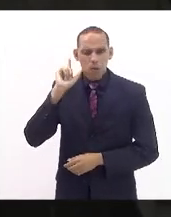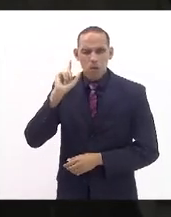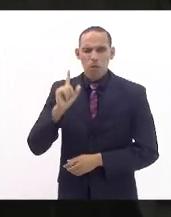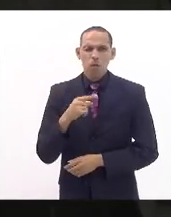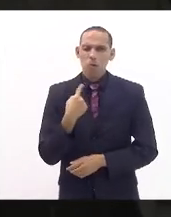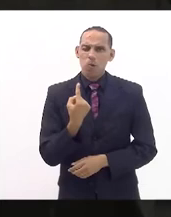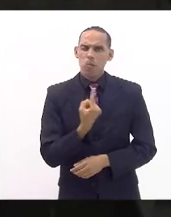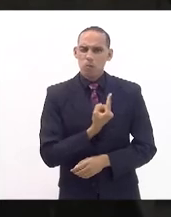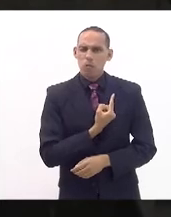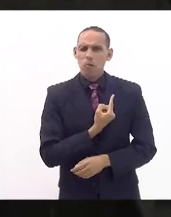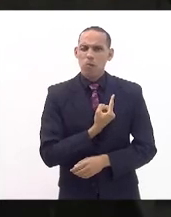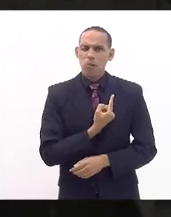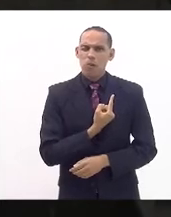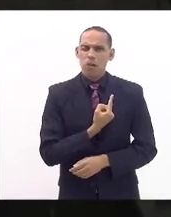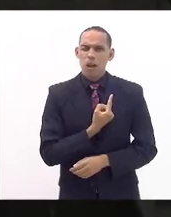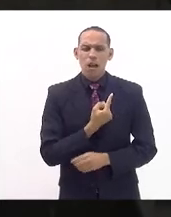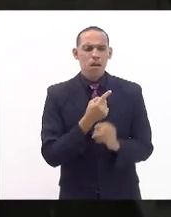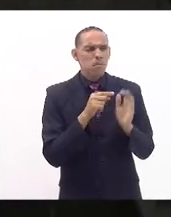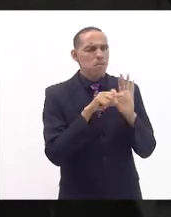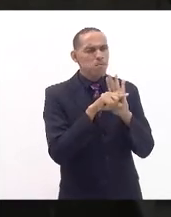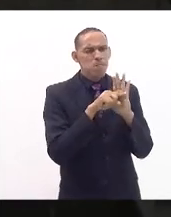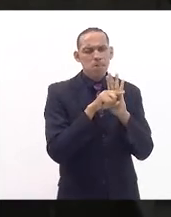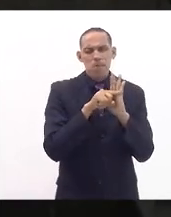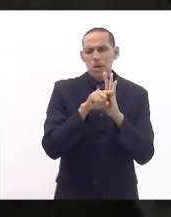estivemos vistoriando,